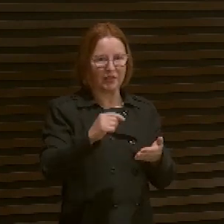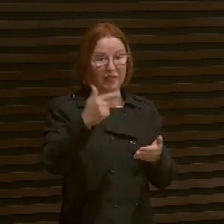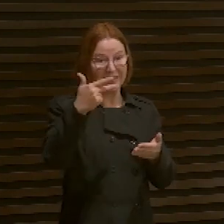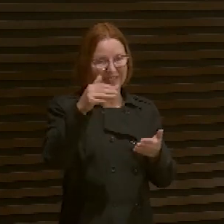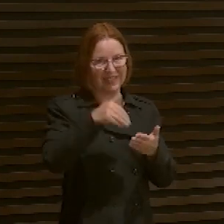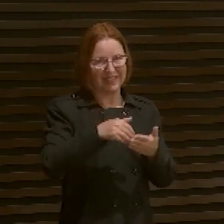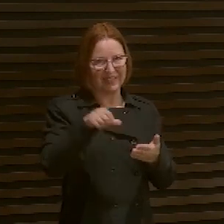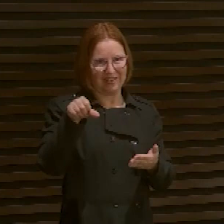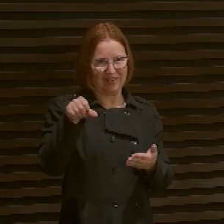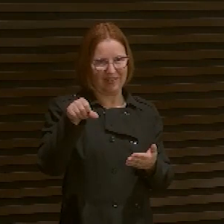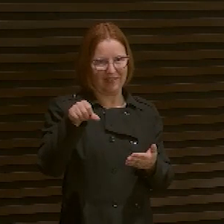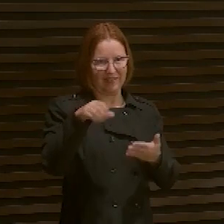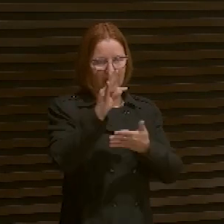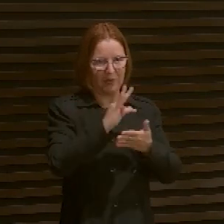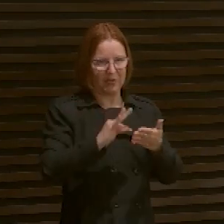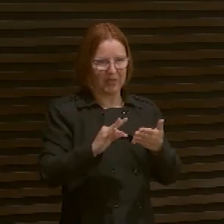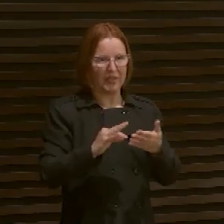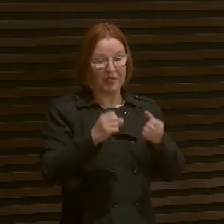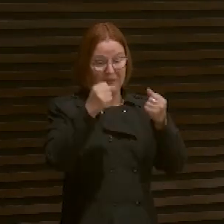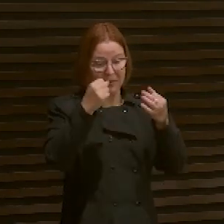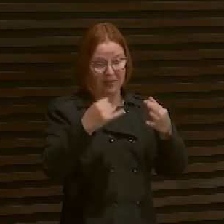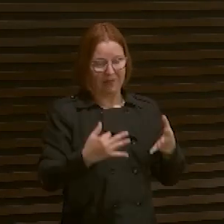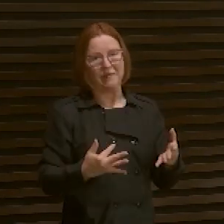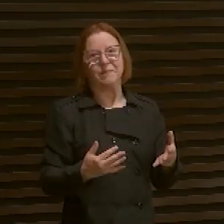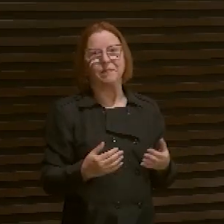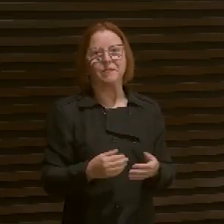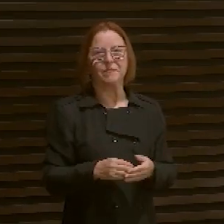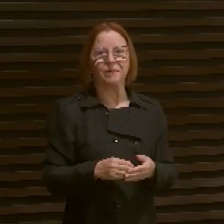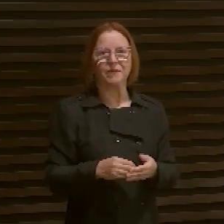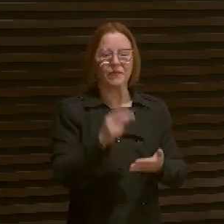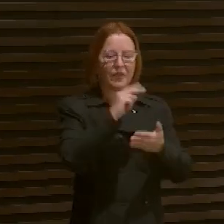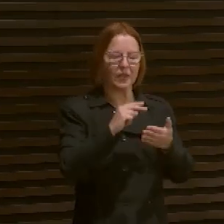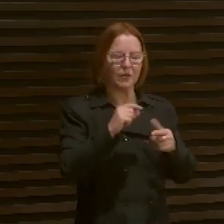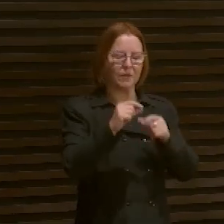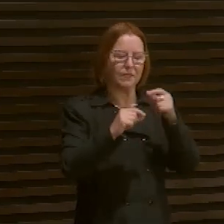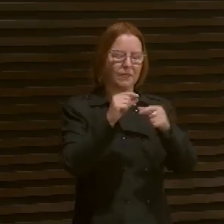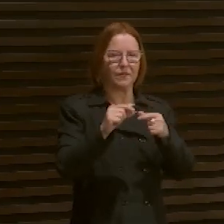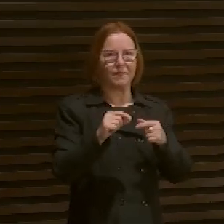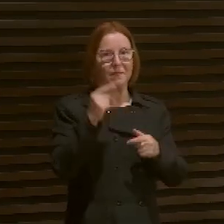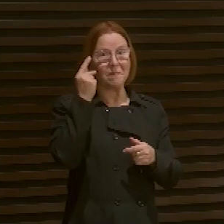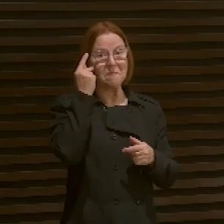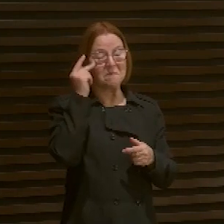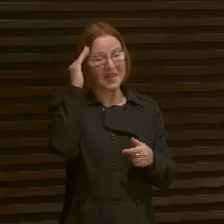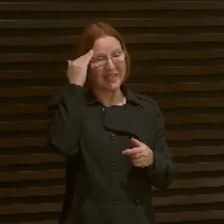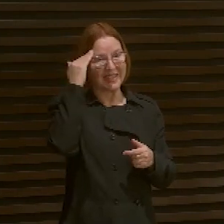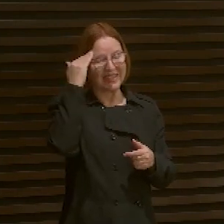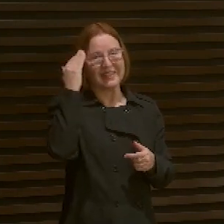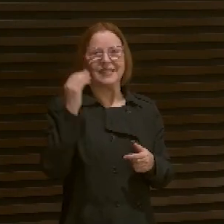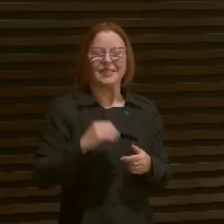um texto, irmãos, autoexplicativo. Então a gente só vai lendo devagarinho aqui para vocês entenderem o espírito de Pedro.